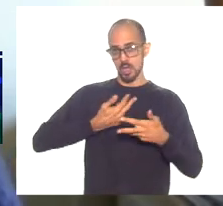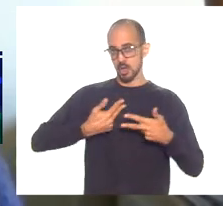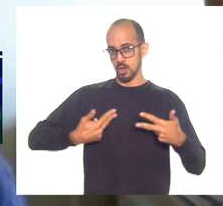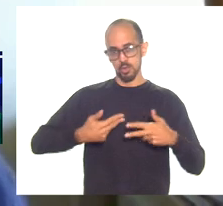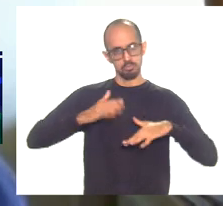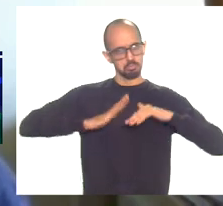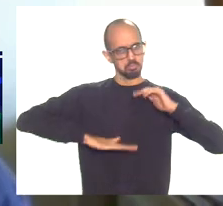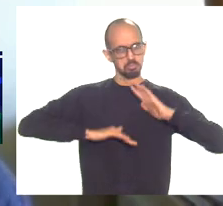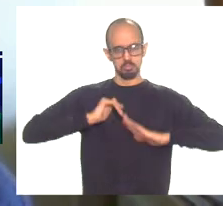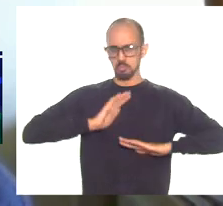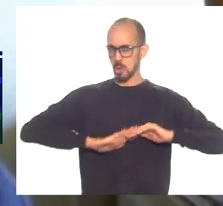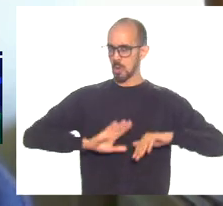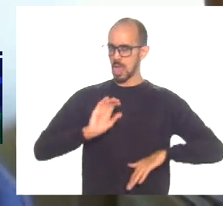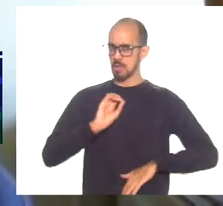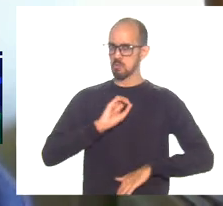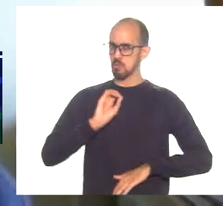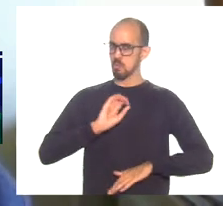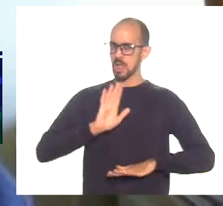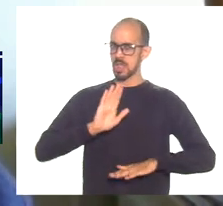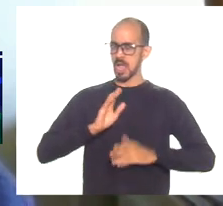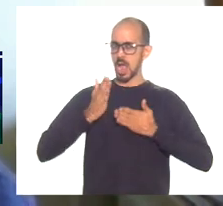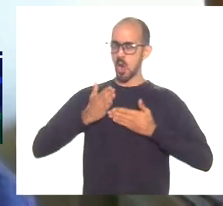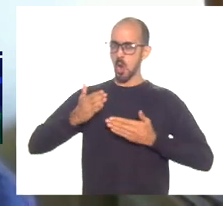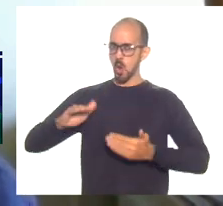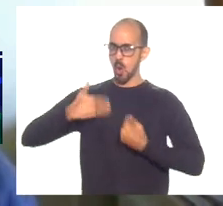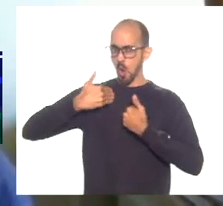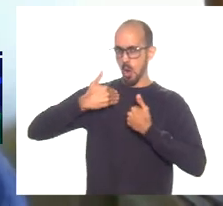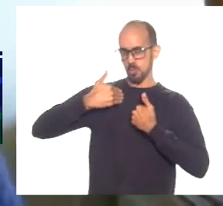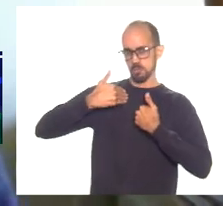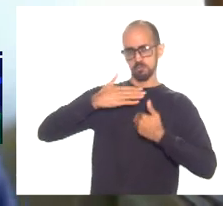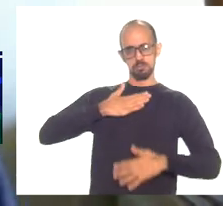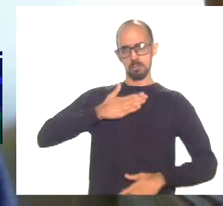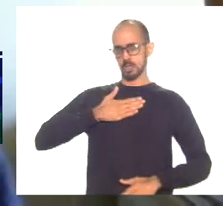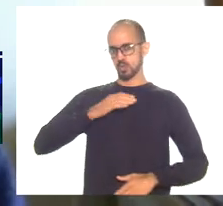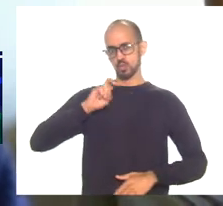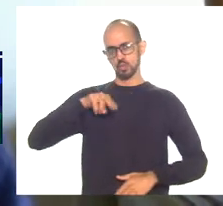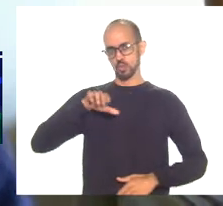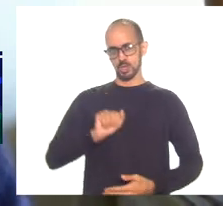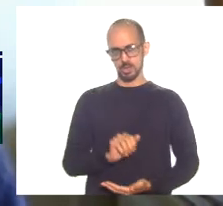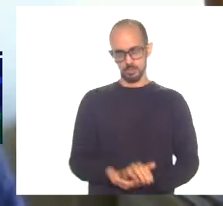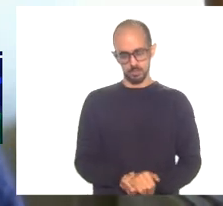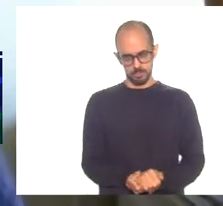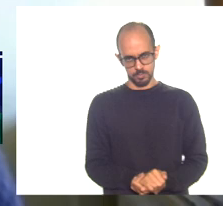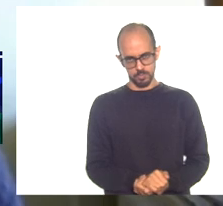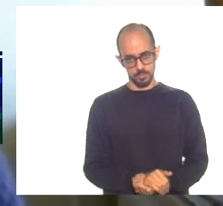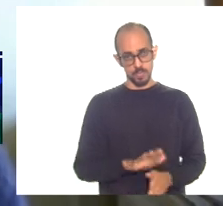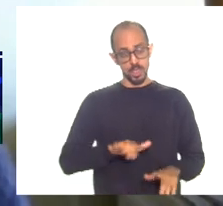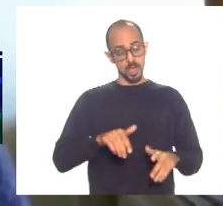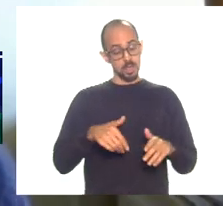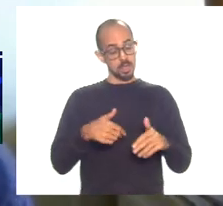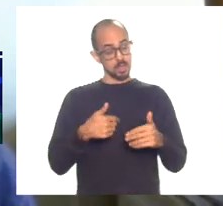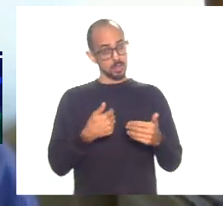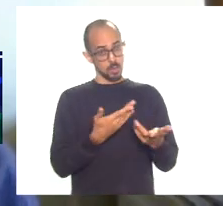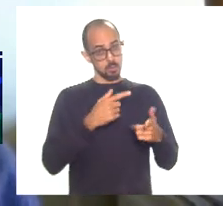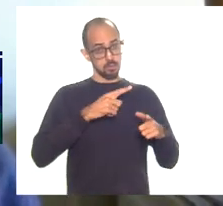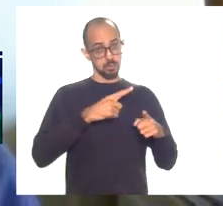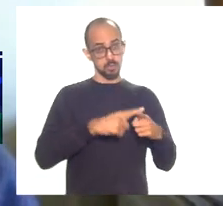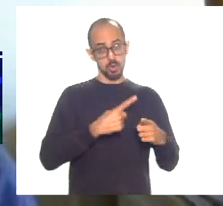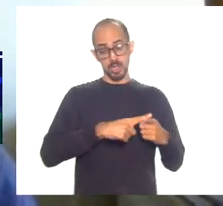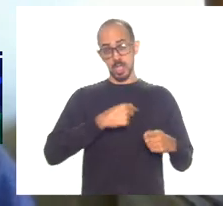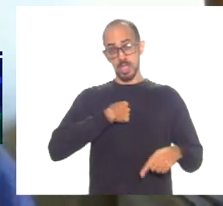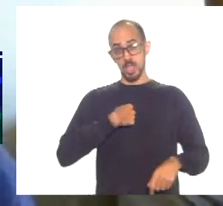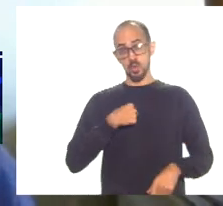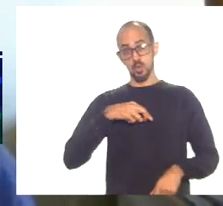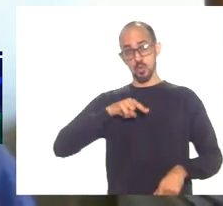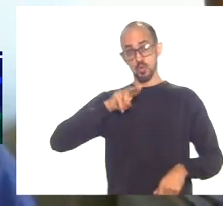título de ameaças qualquer tipo até porque nunca fui